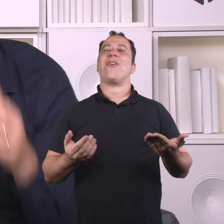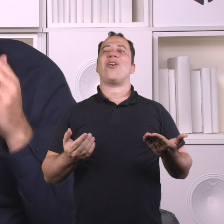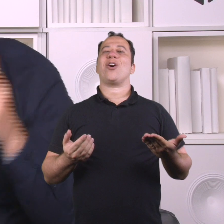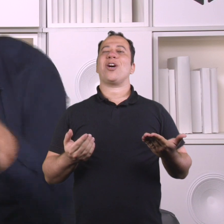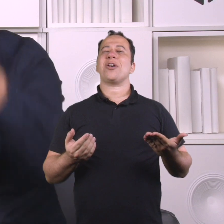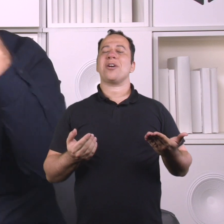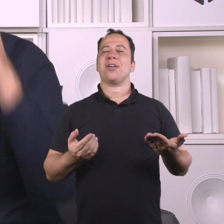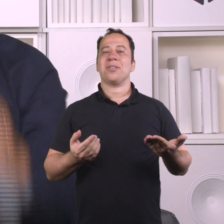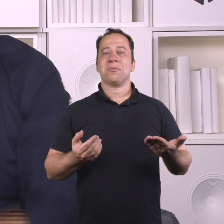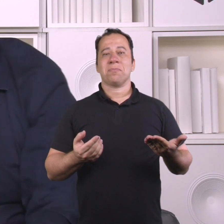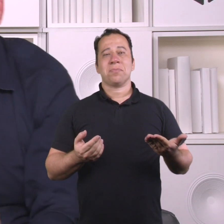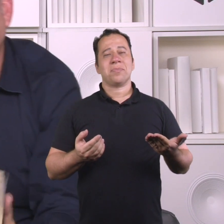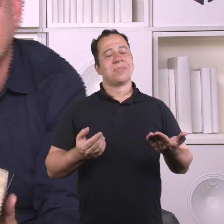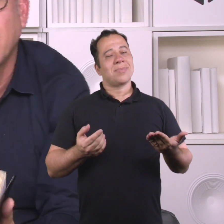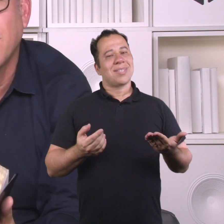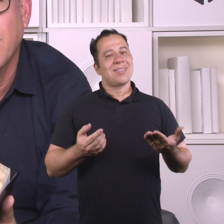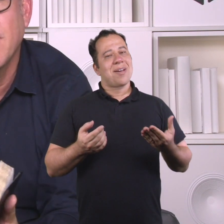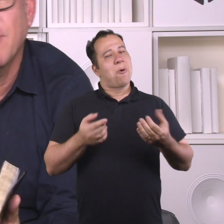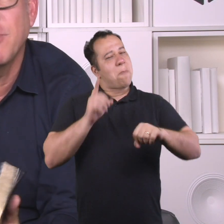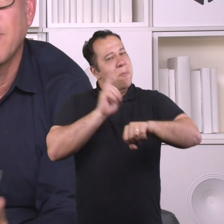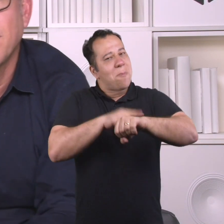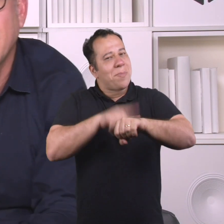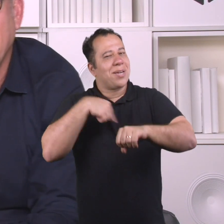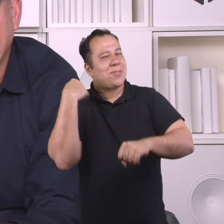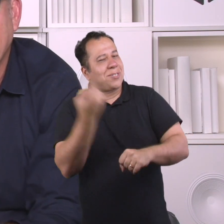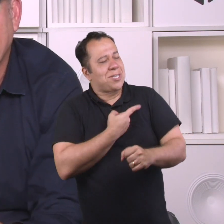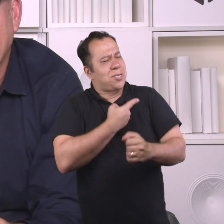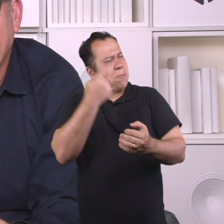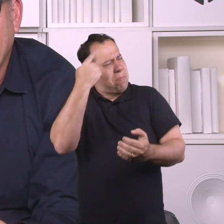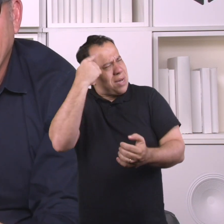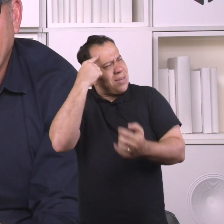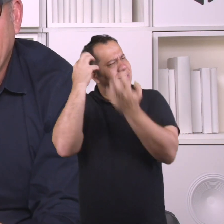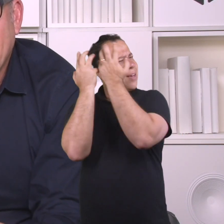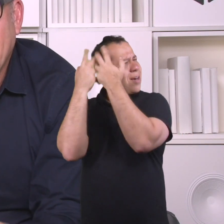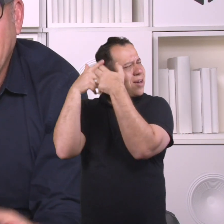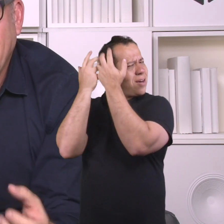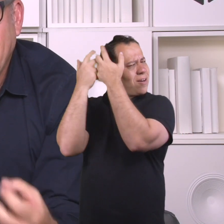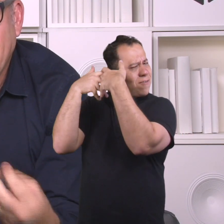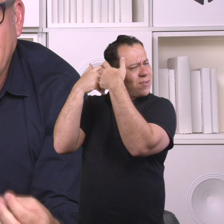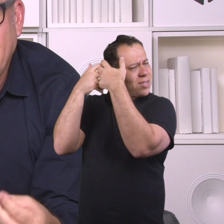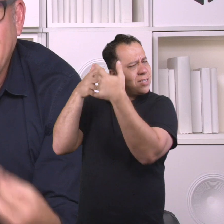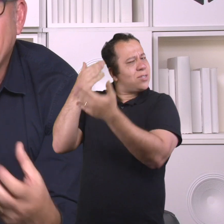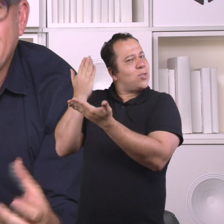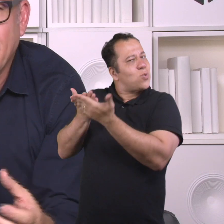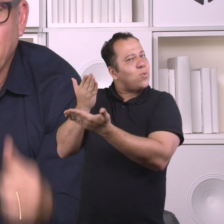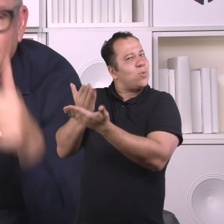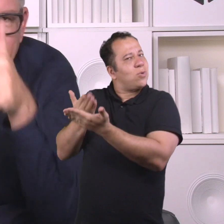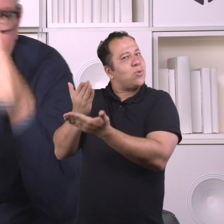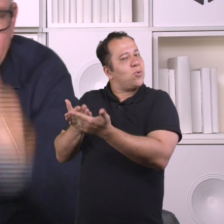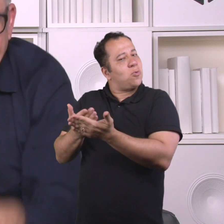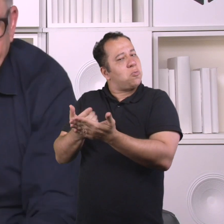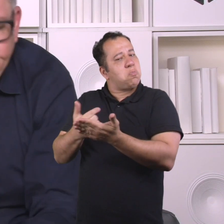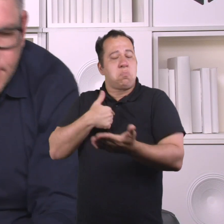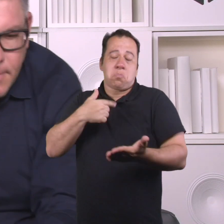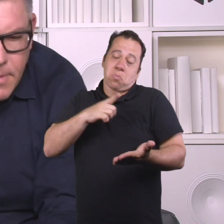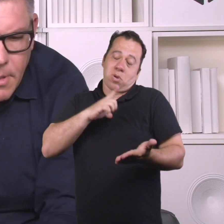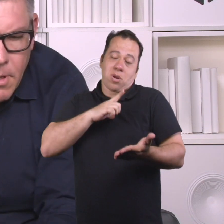considerações e que você encaminhe a sua conversa ou o seu exame de consciência na seguinte direção.